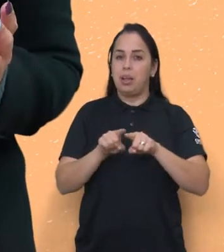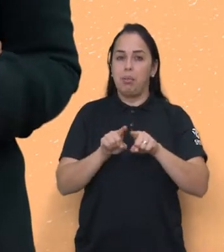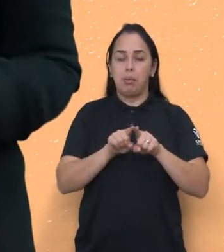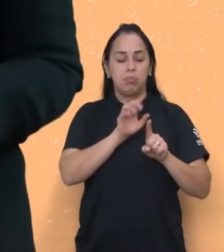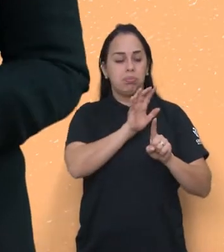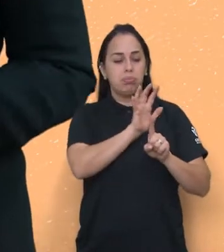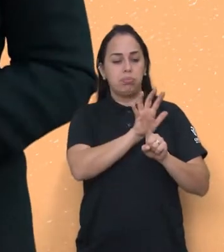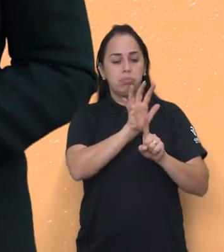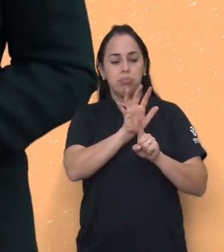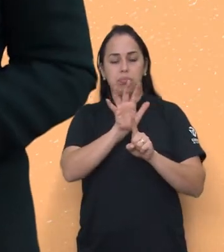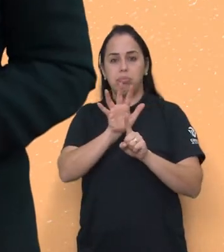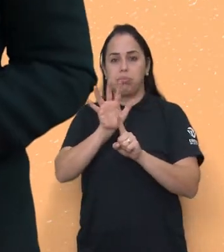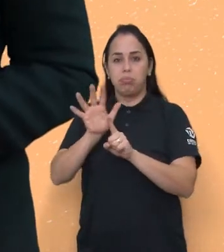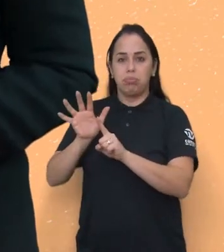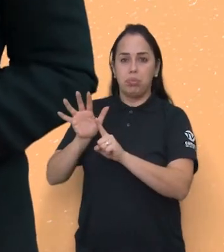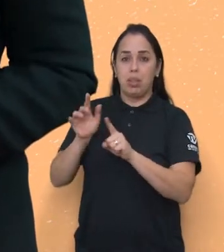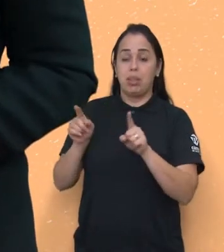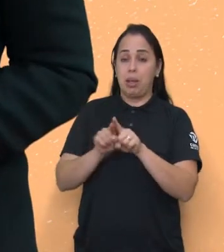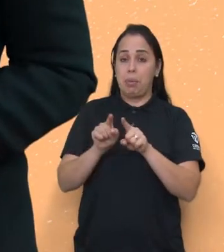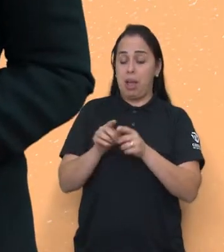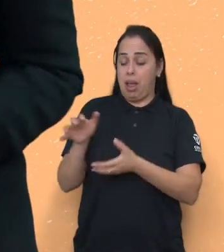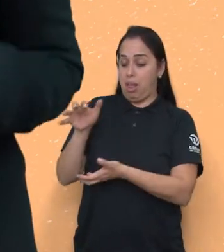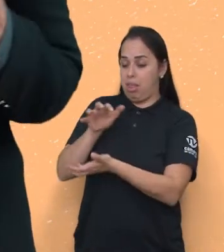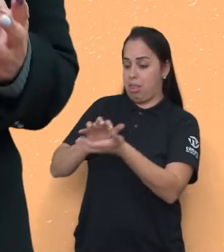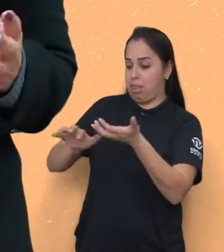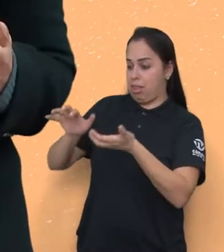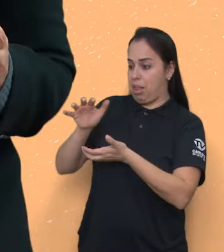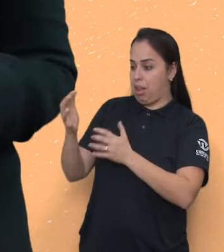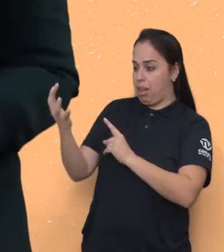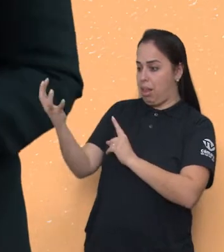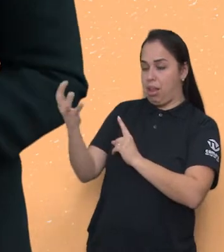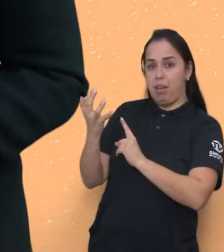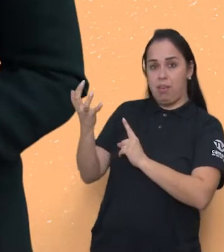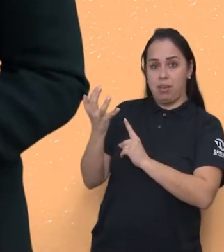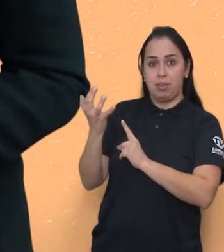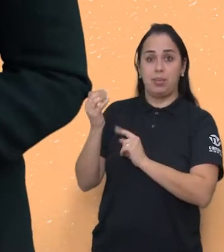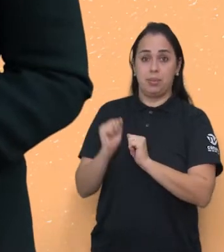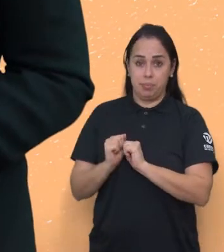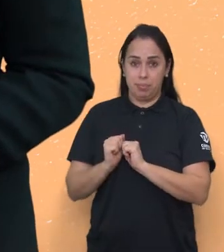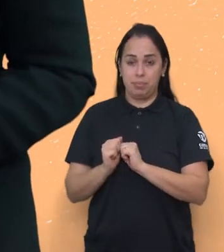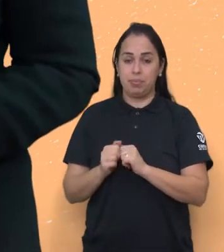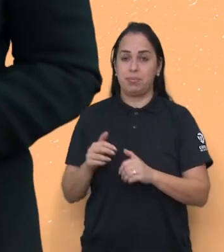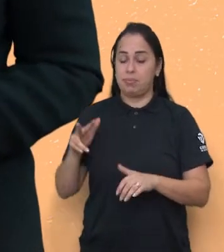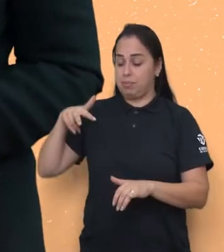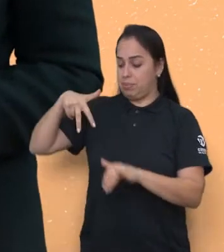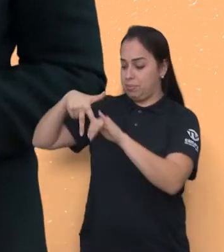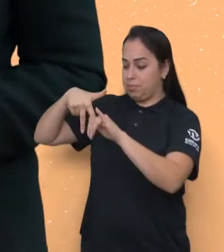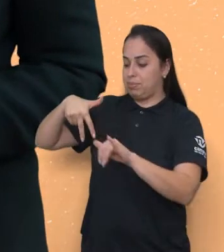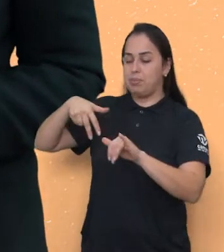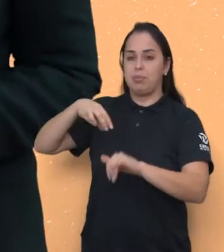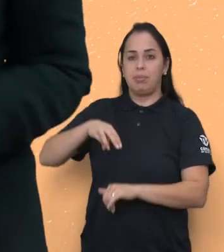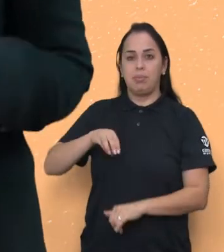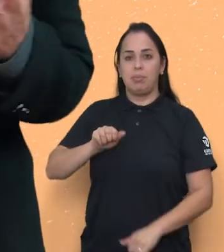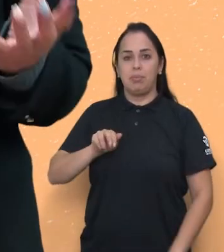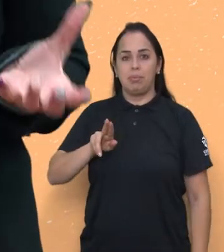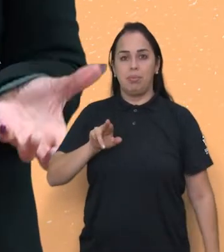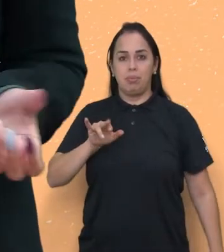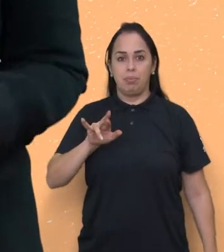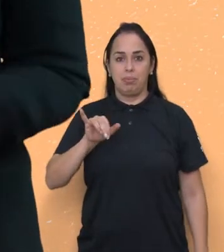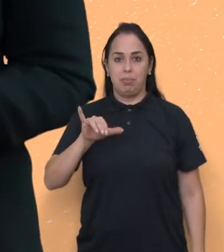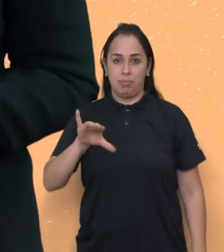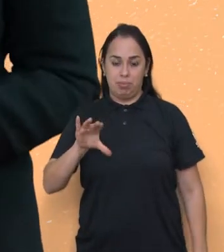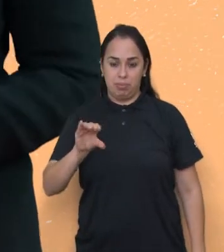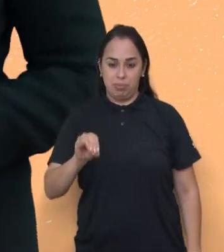quais efeitos a Inovação da quarta Revolução Industrial teve na vida dos profissionais do ramo com a palavra